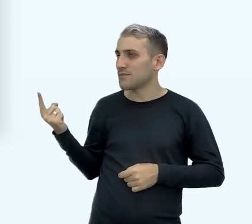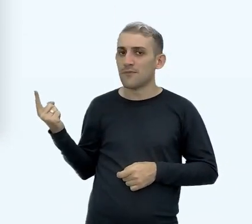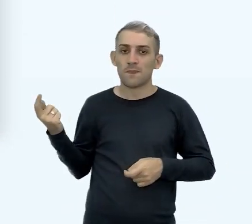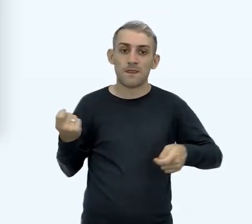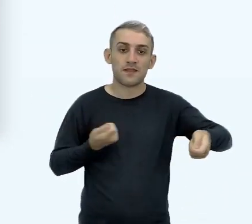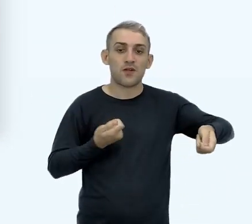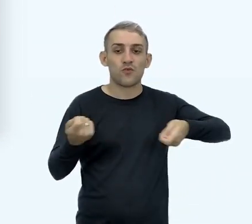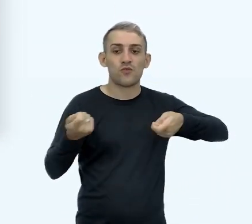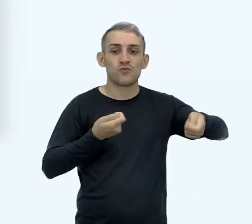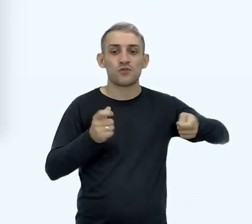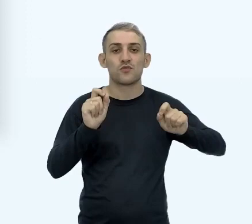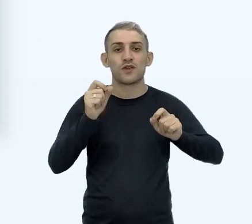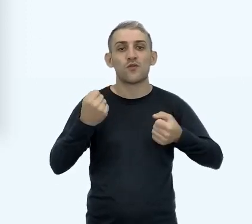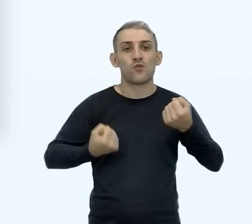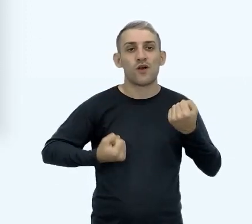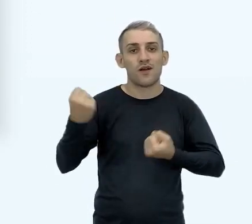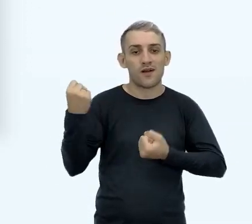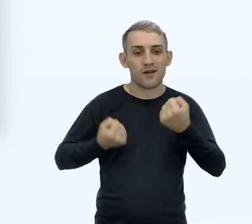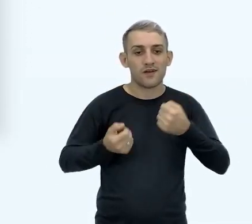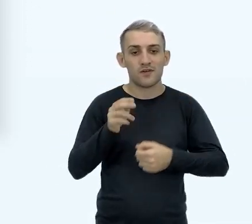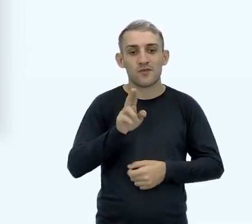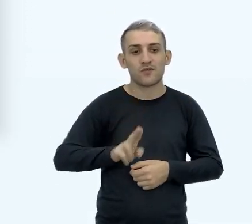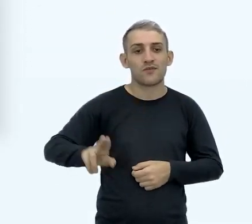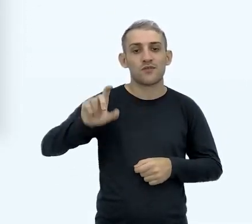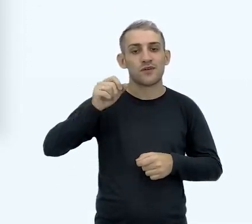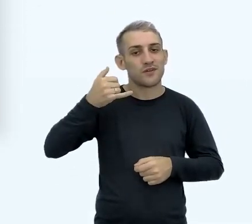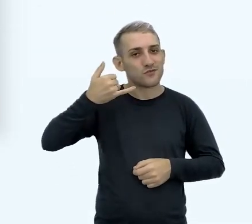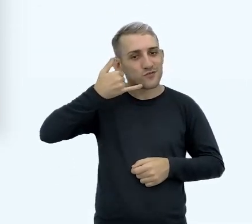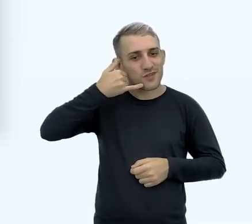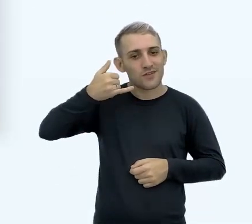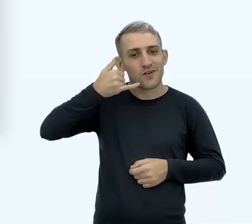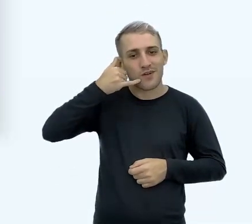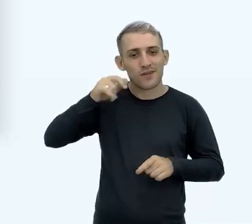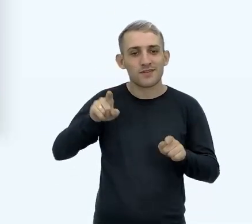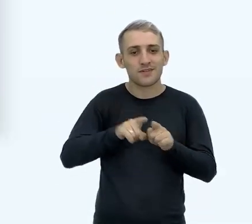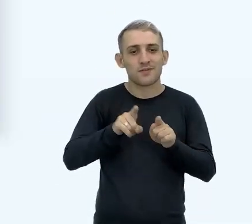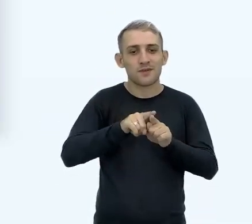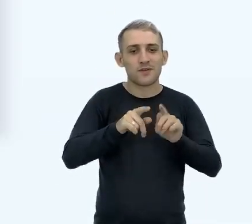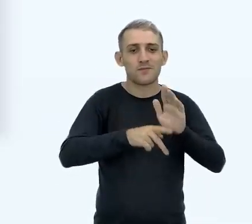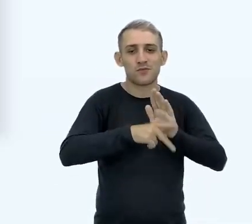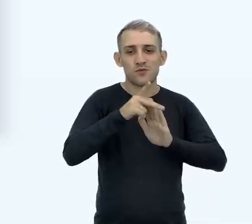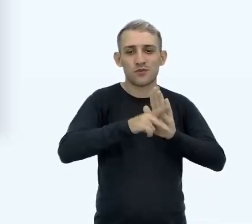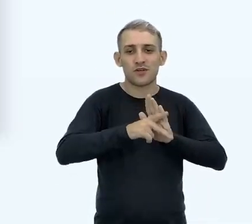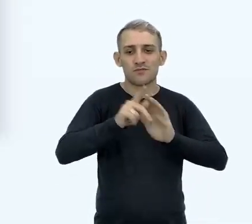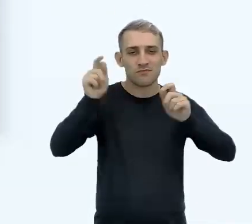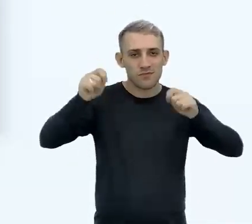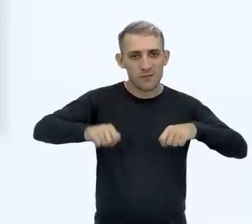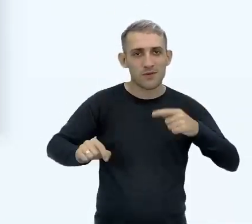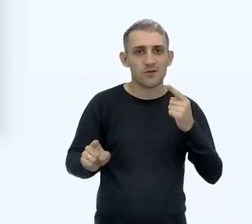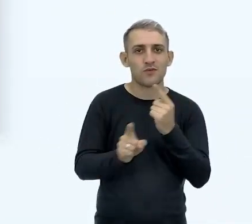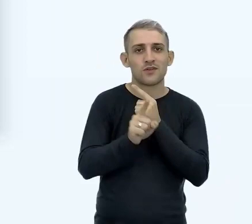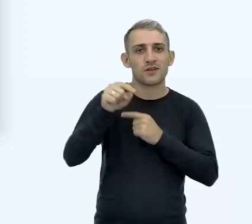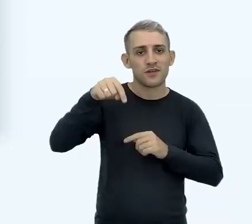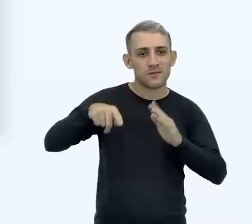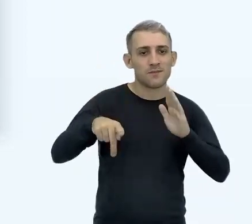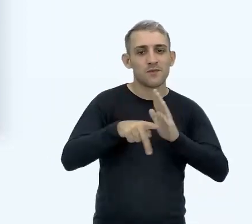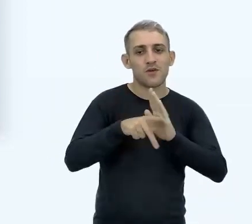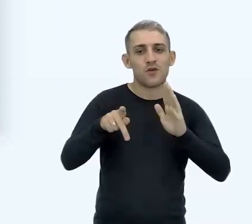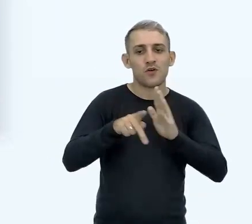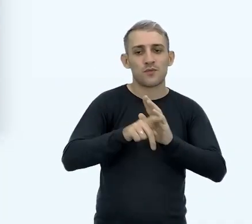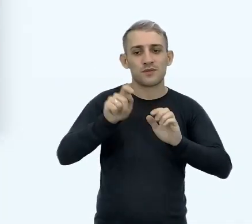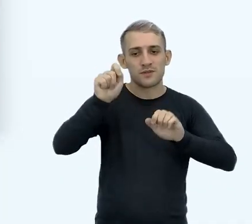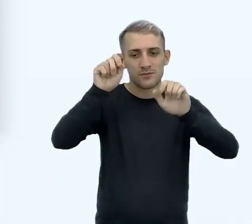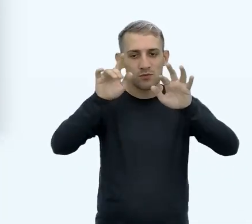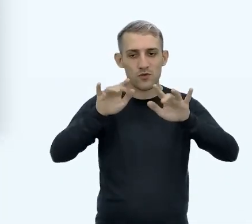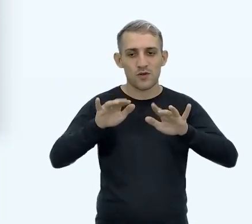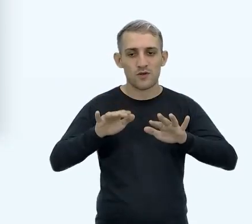controlando um carrinho robô a partir do celular. E esse projeto também você encontra aqui numa das playlists de programação